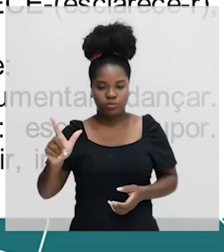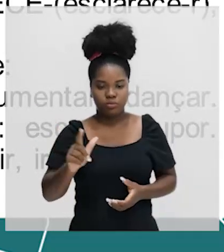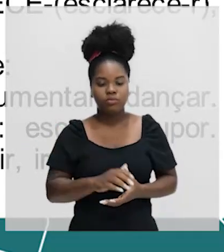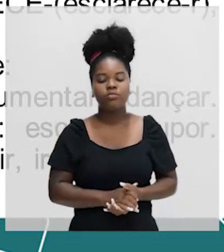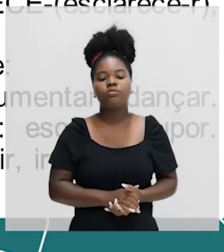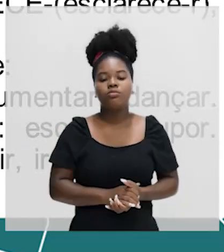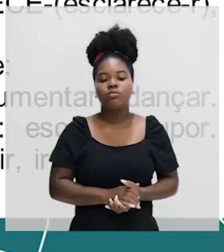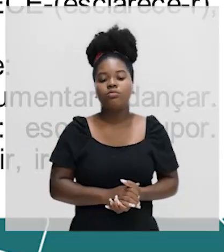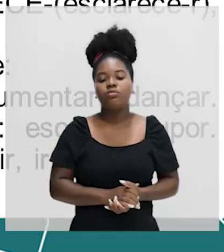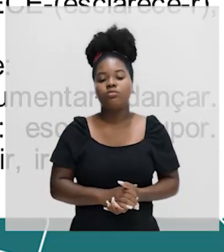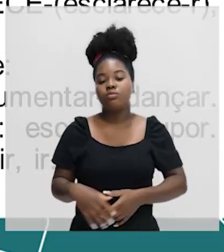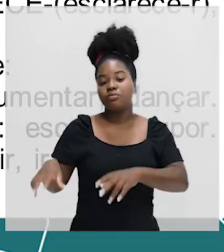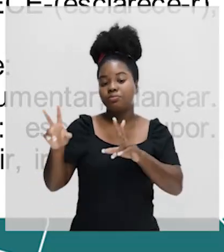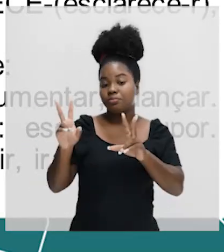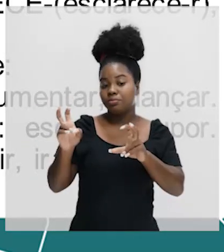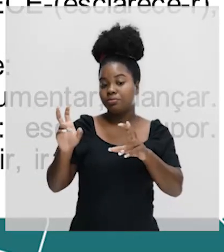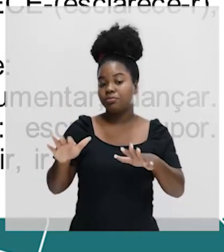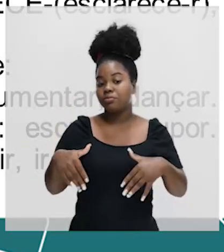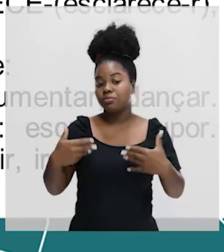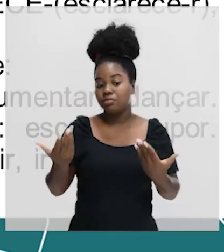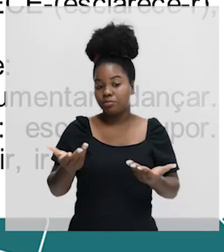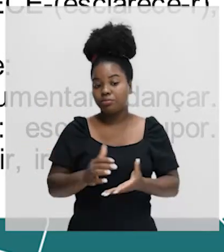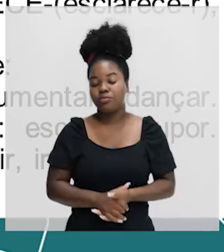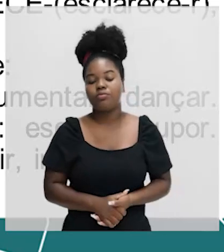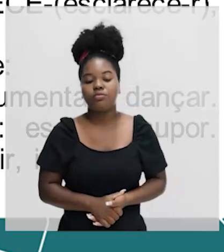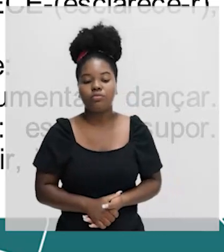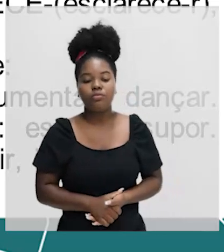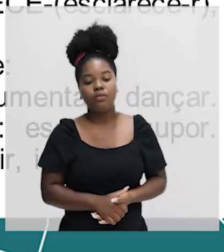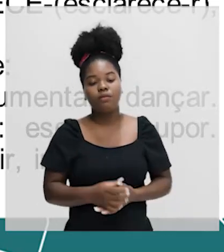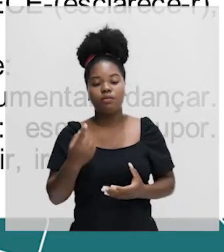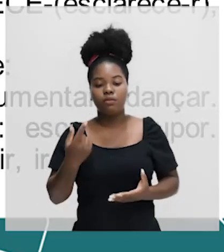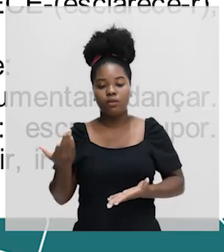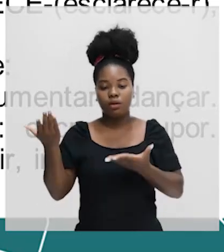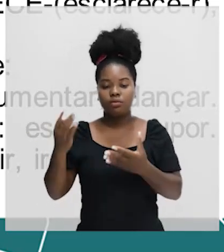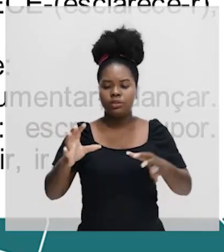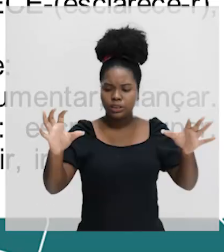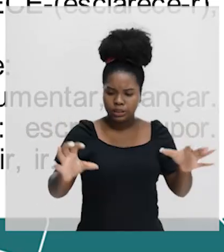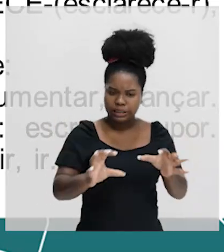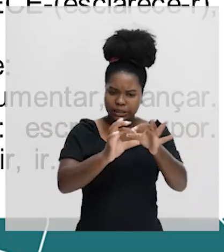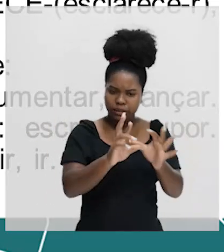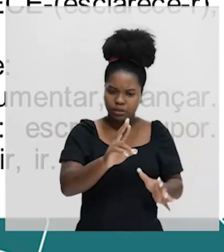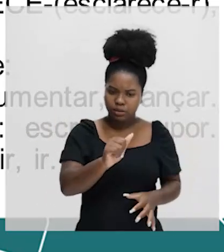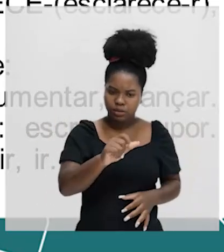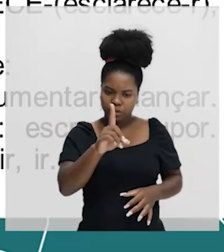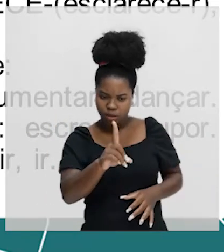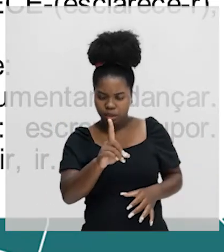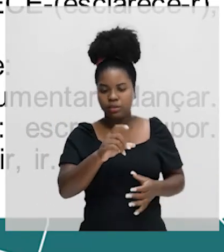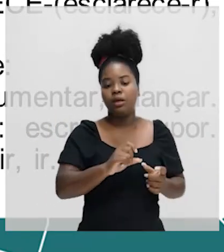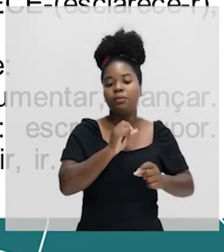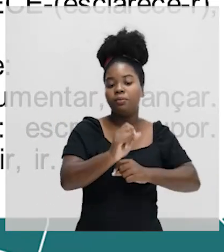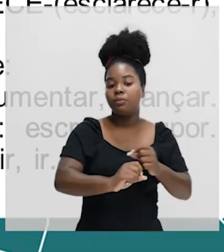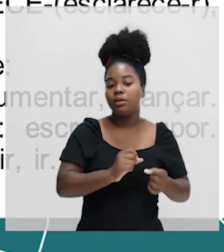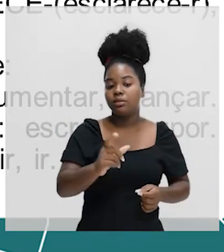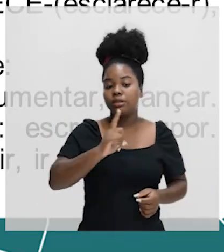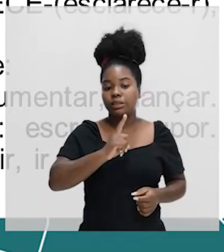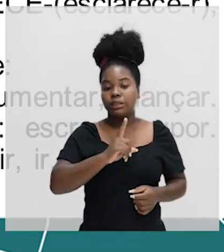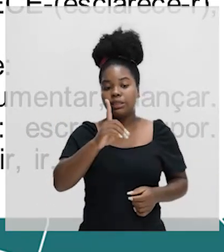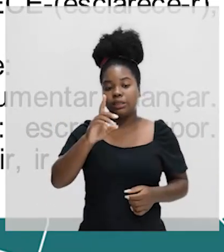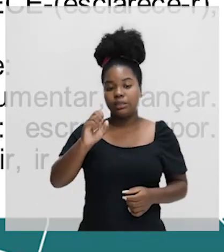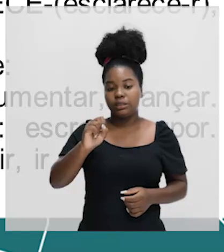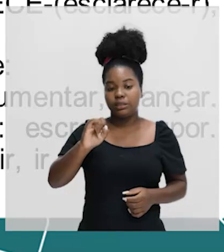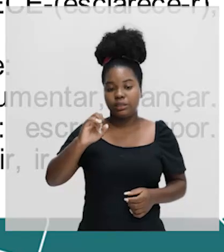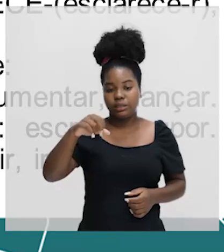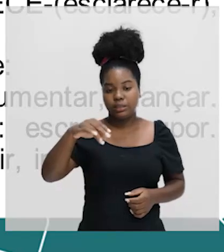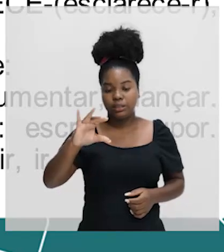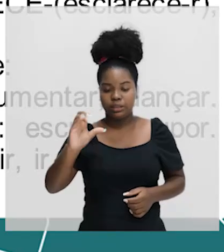as partes do verbo. A vogal temática se une ao radical para receber as desinências.